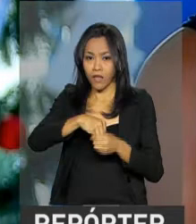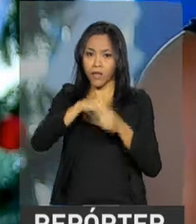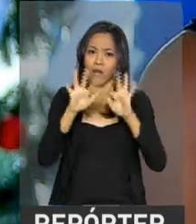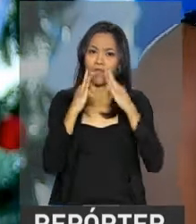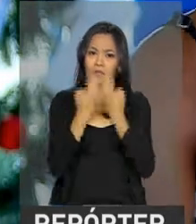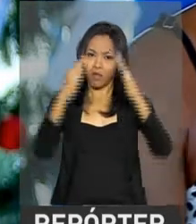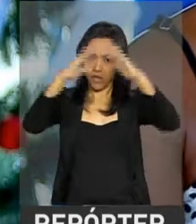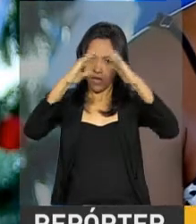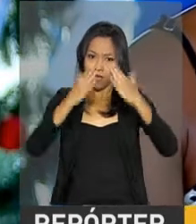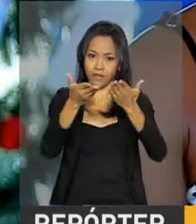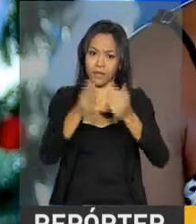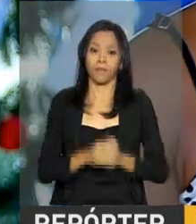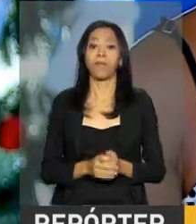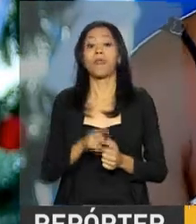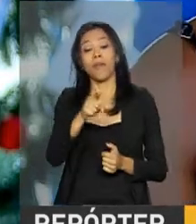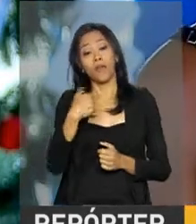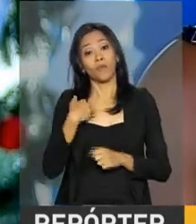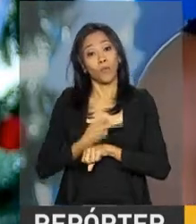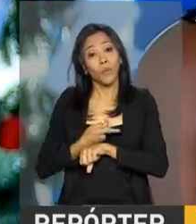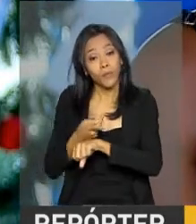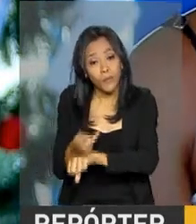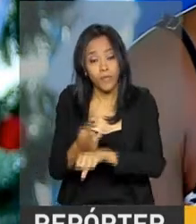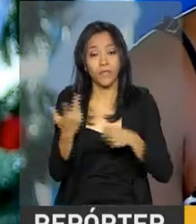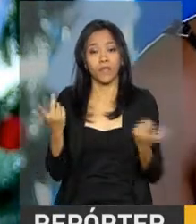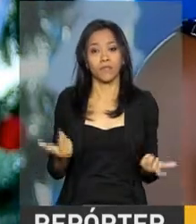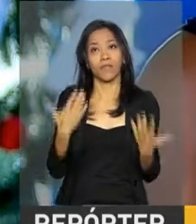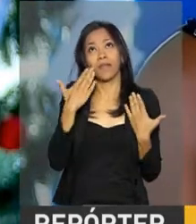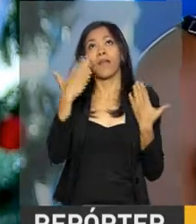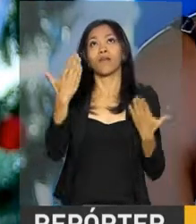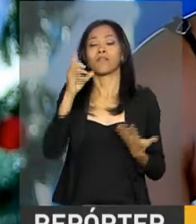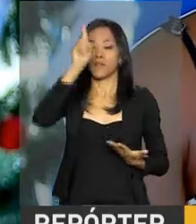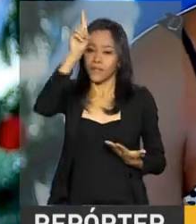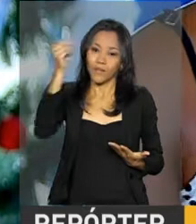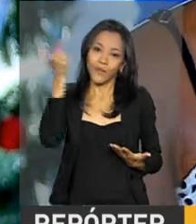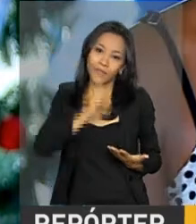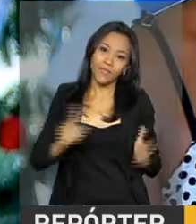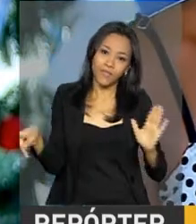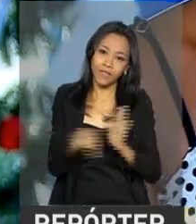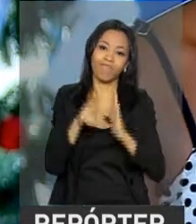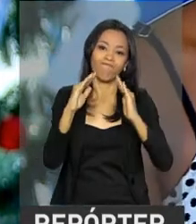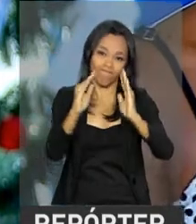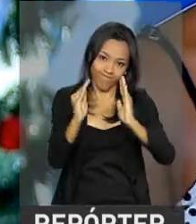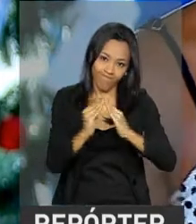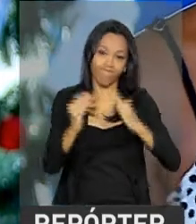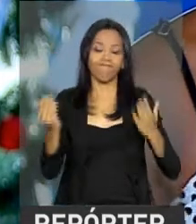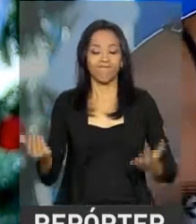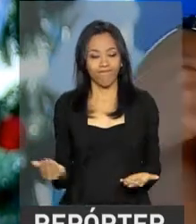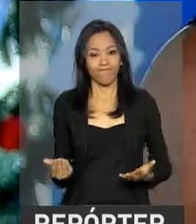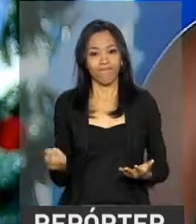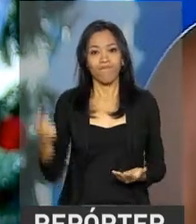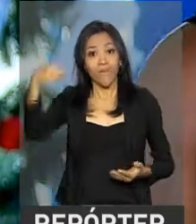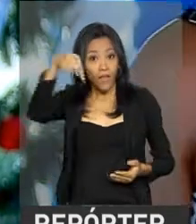tô aqui buscando, né, por mim, graças a Deus, ganhei uma casa, né? Para mim fazer